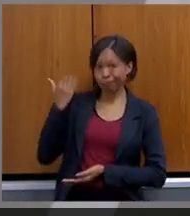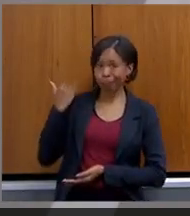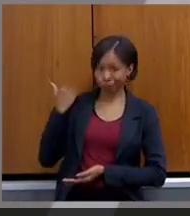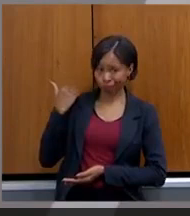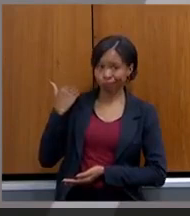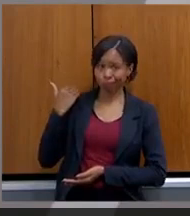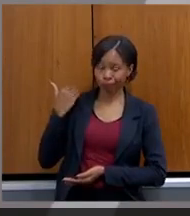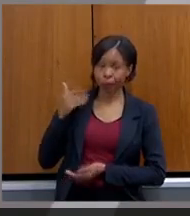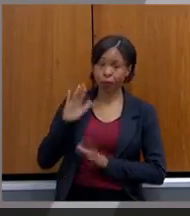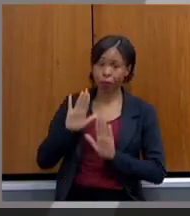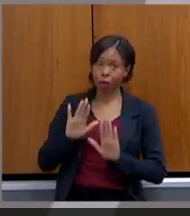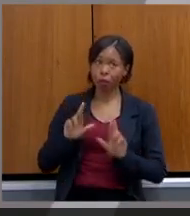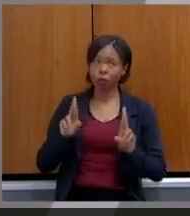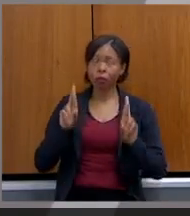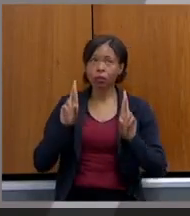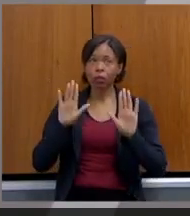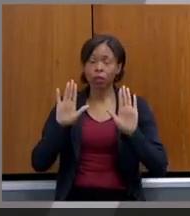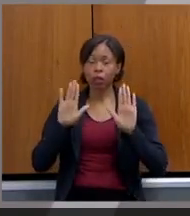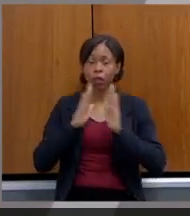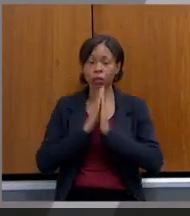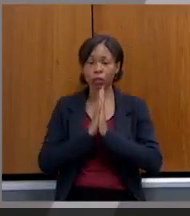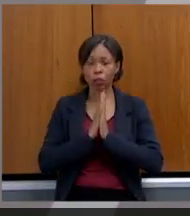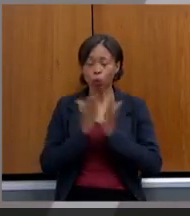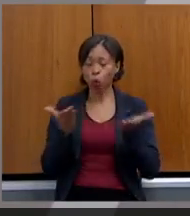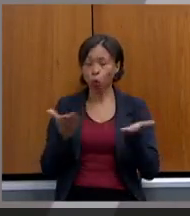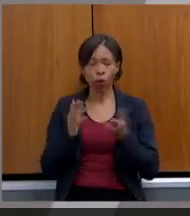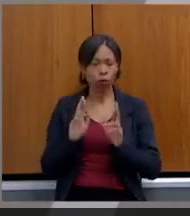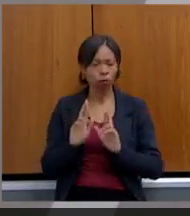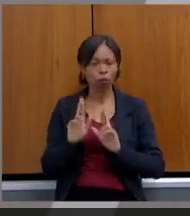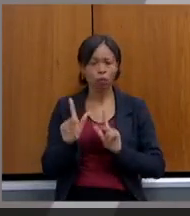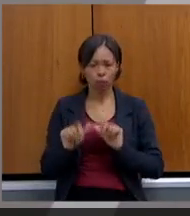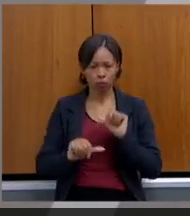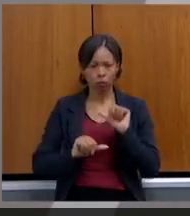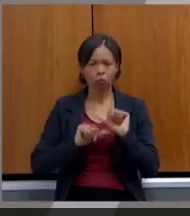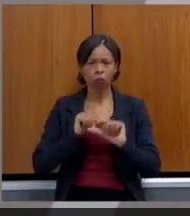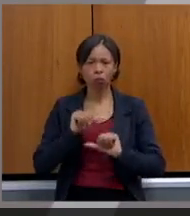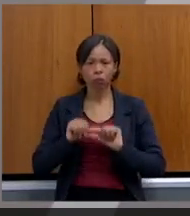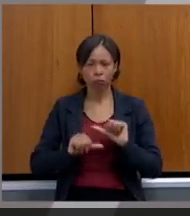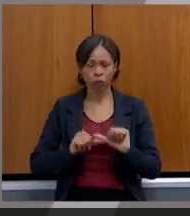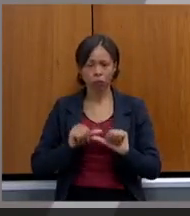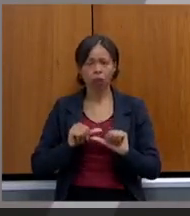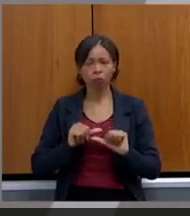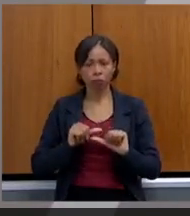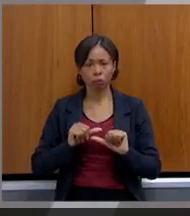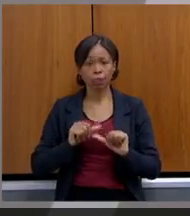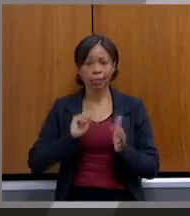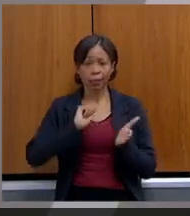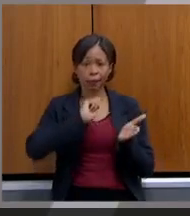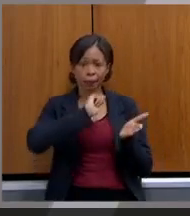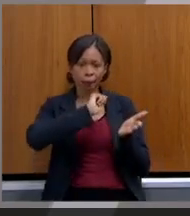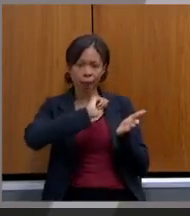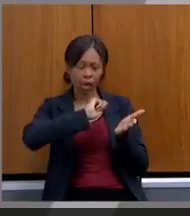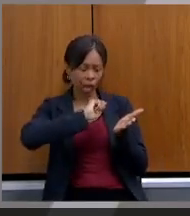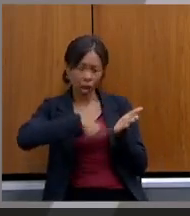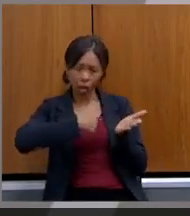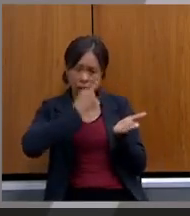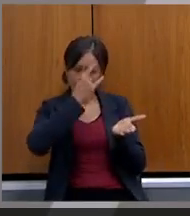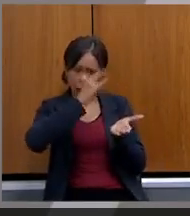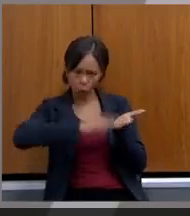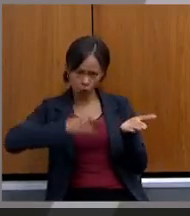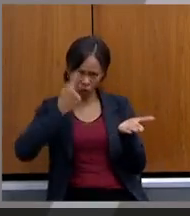é graças a Deus não é hoje o que se faz e o que você faz hoje quando se assina um compromisso